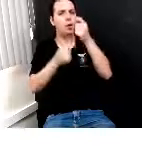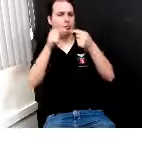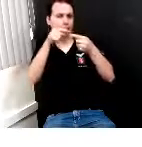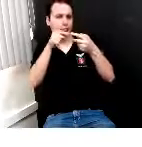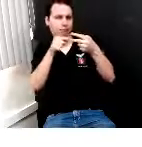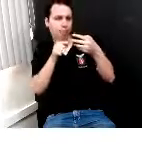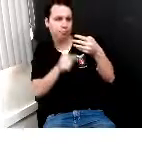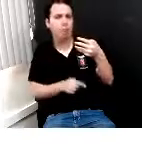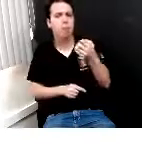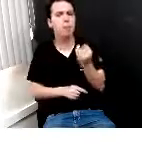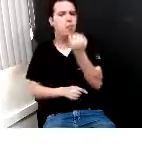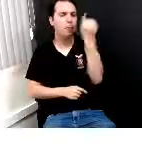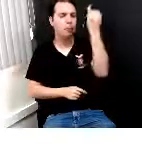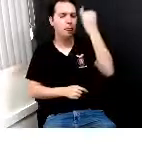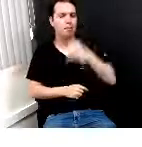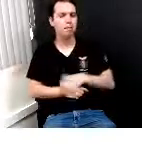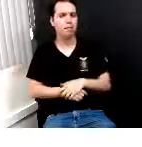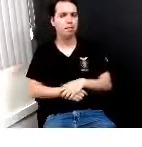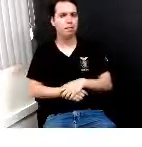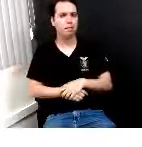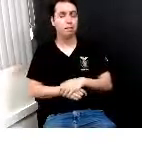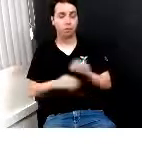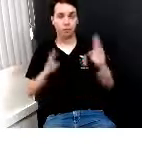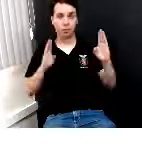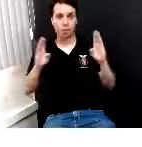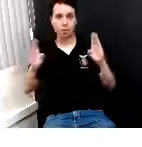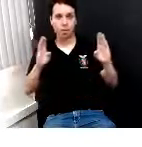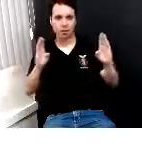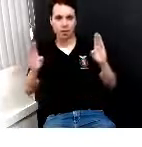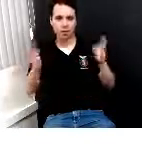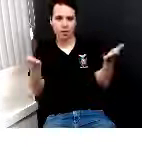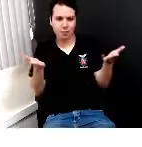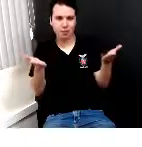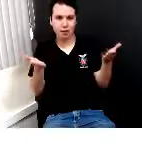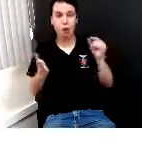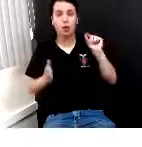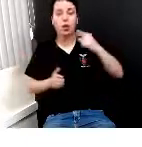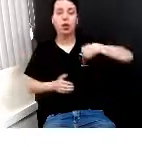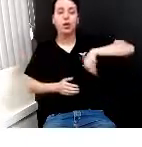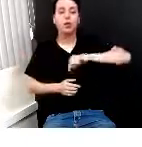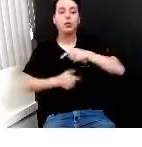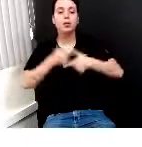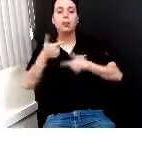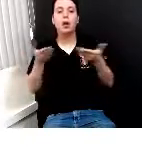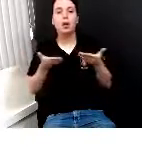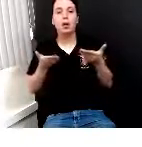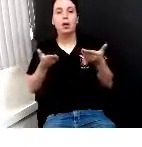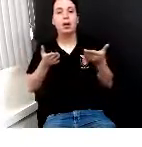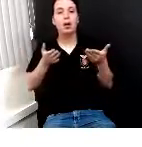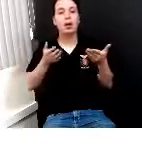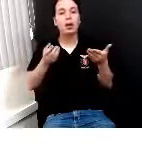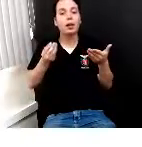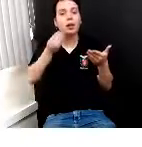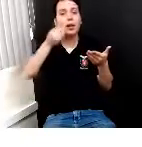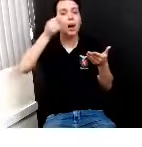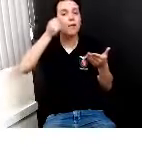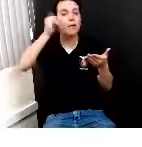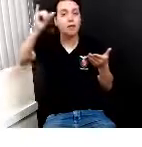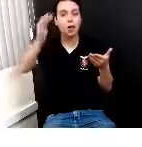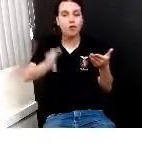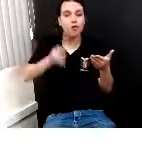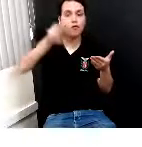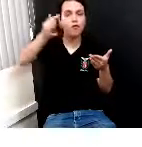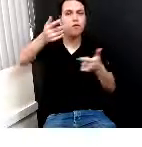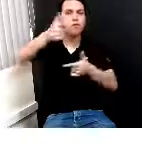né? Esse período, né, o que a gente está trabalhando agora é para que a gente não enfrente no futuro um problema,